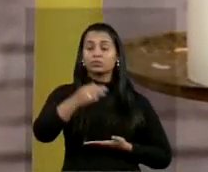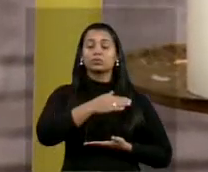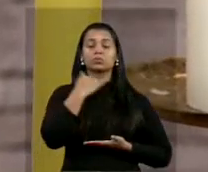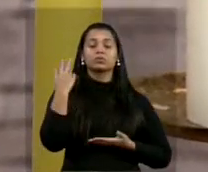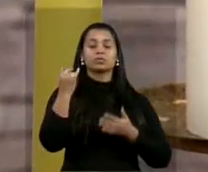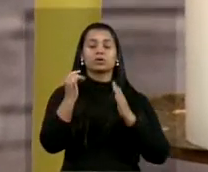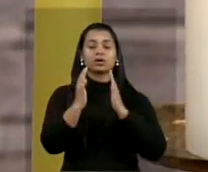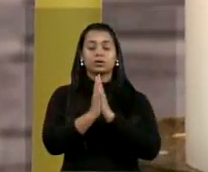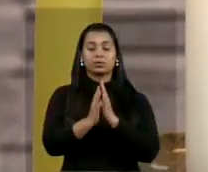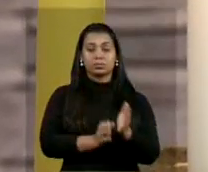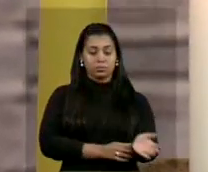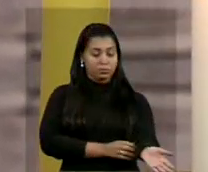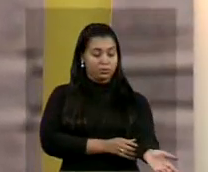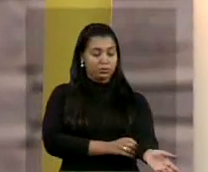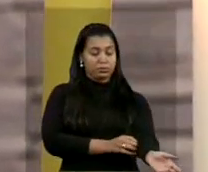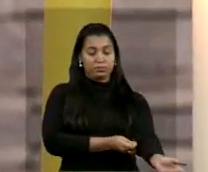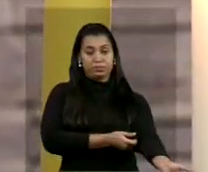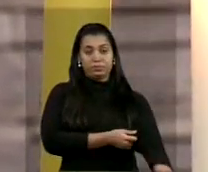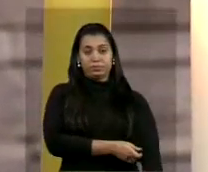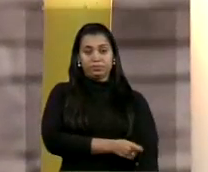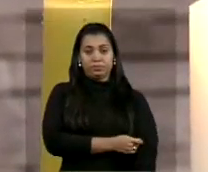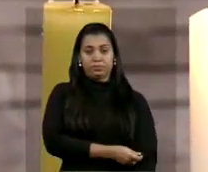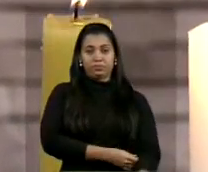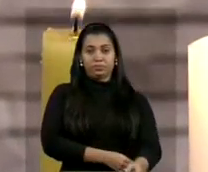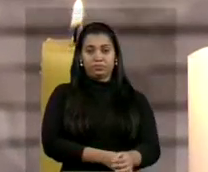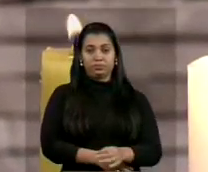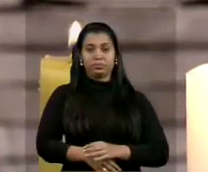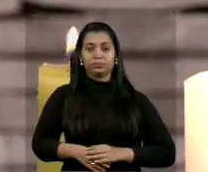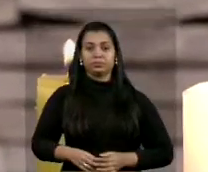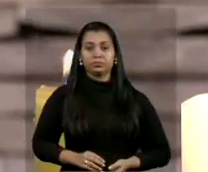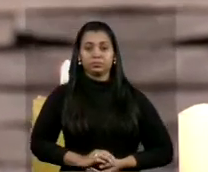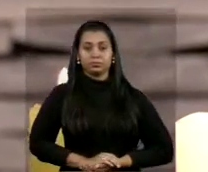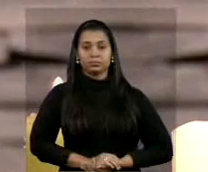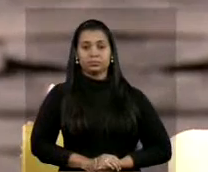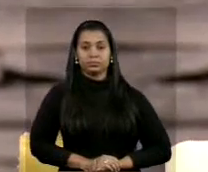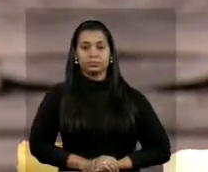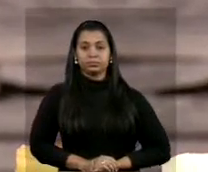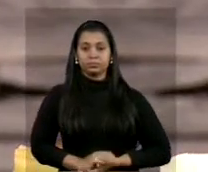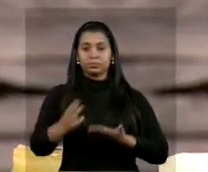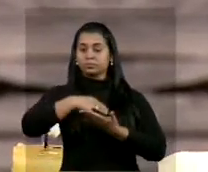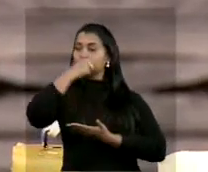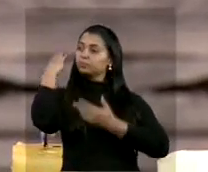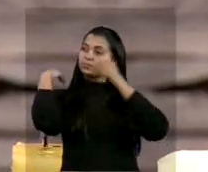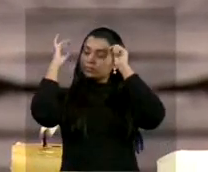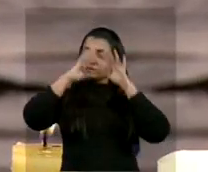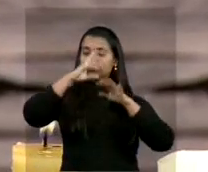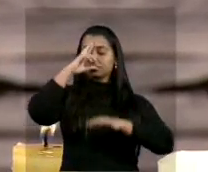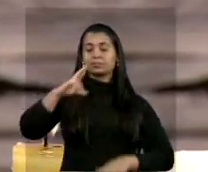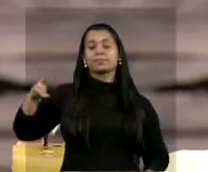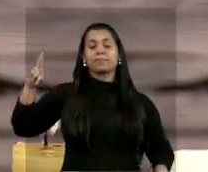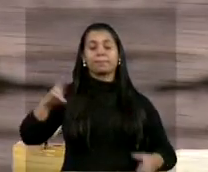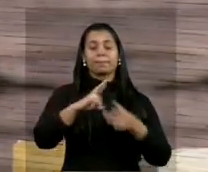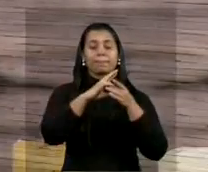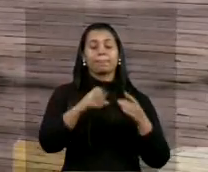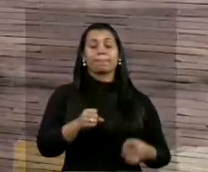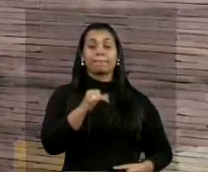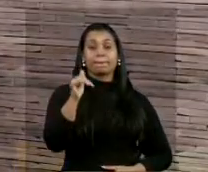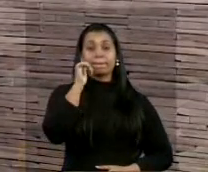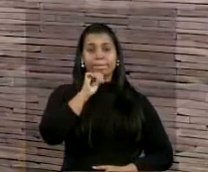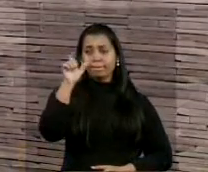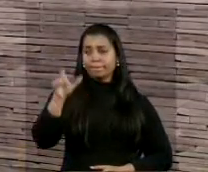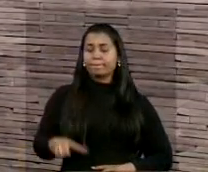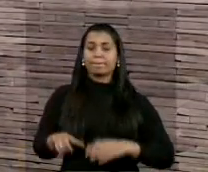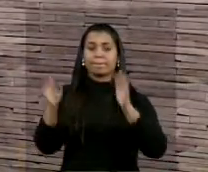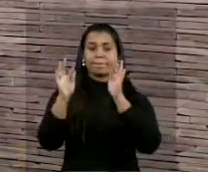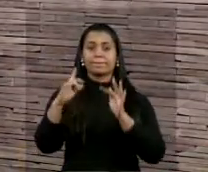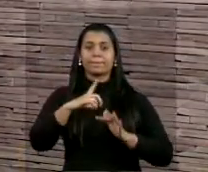rogai por nós, pecadores, agora e na hora da nossa morte. Amém. Ave Maria, cheia de graça, o Senhor é